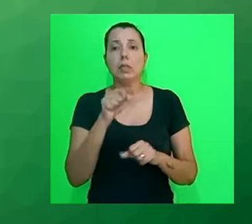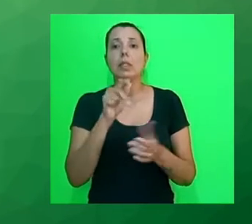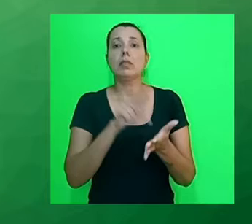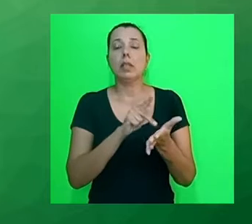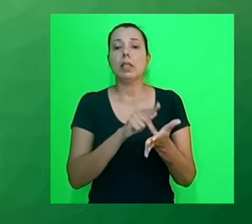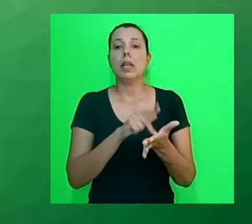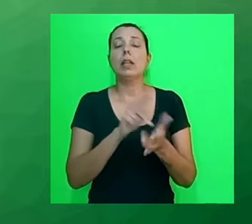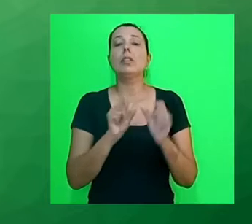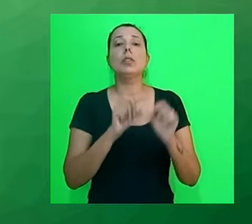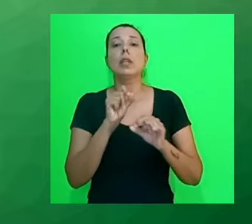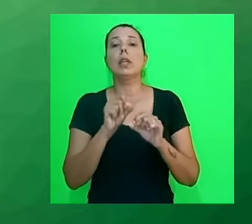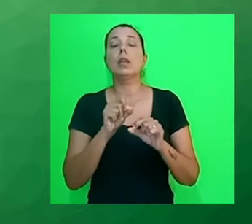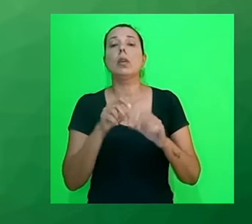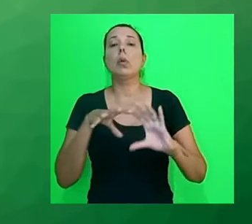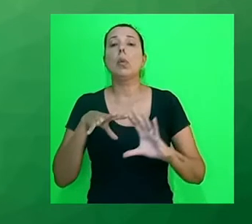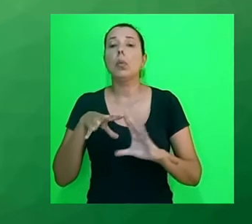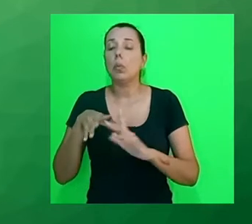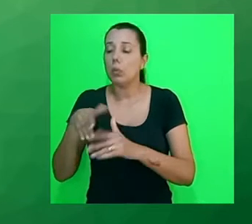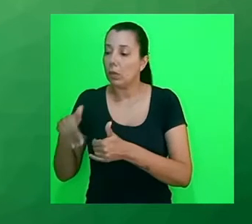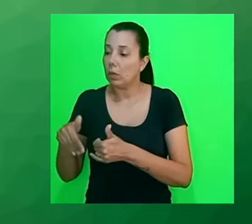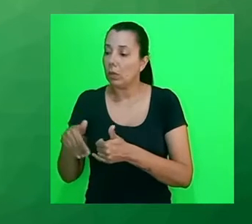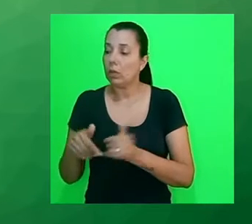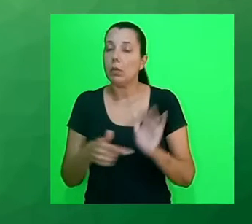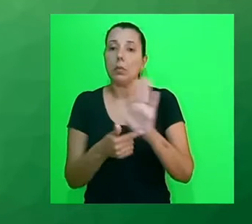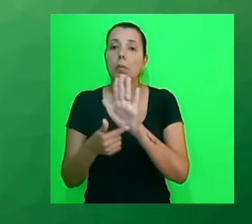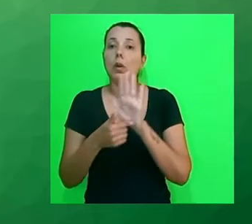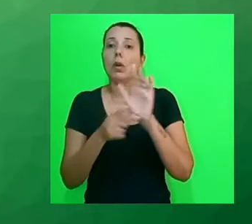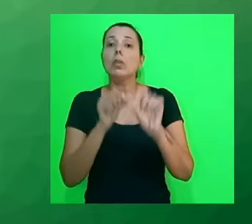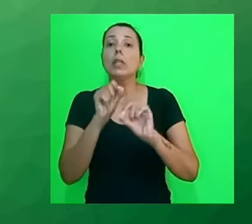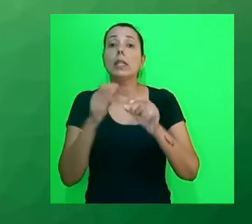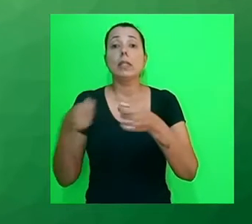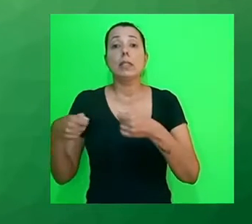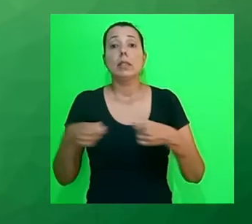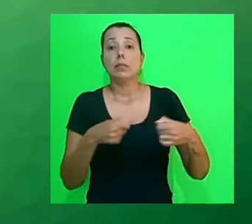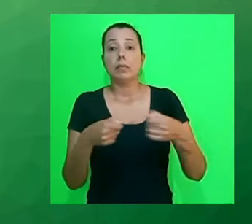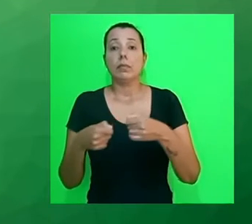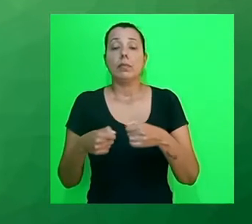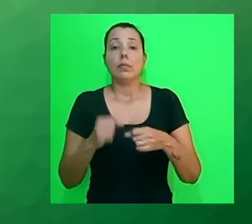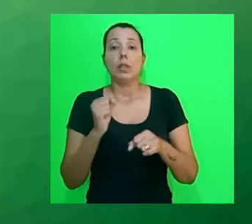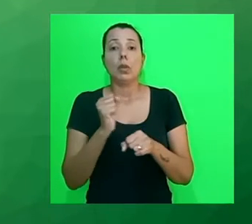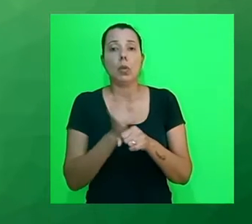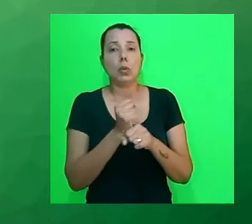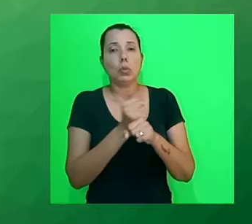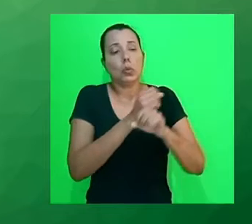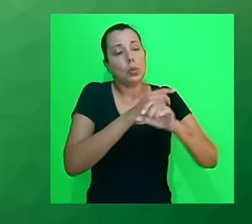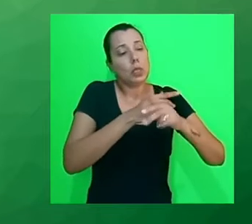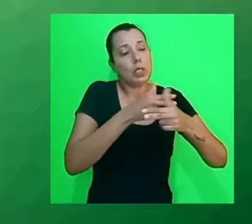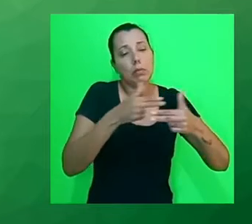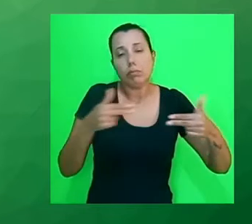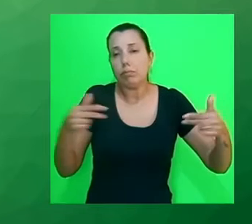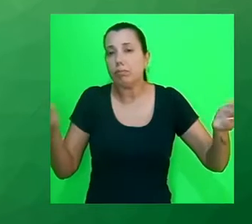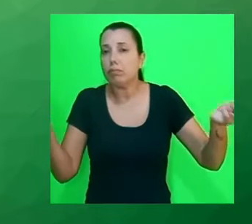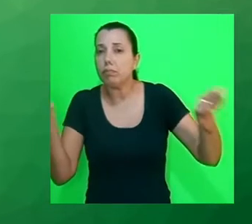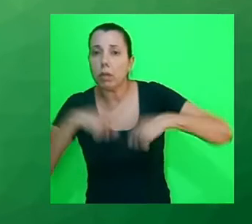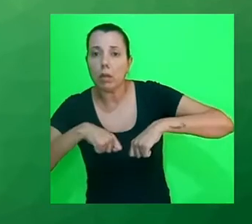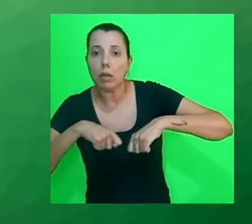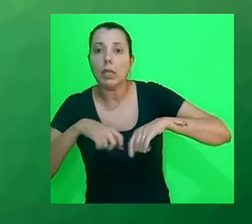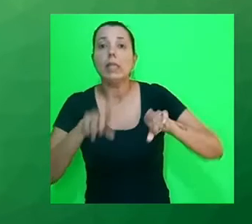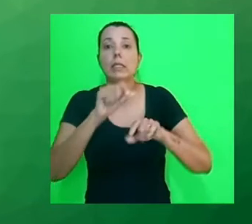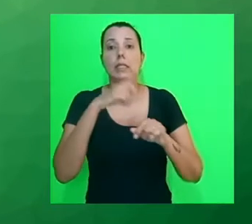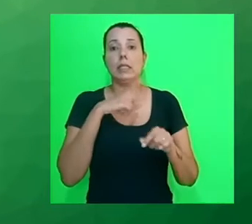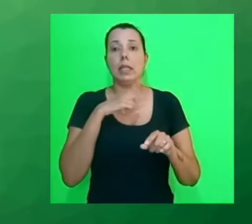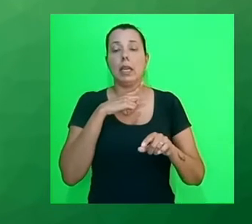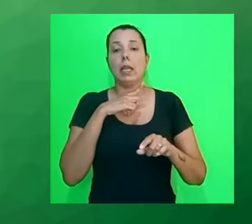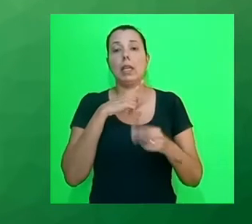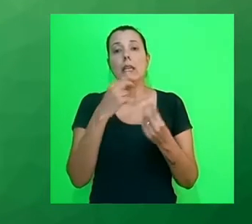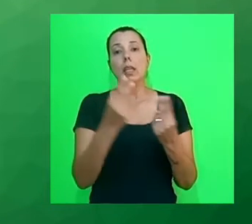diferença biológica não seja utilizado para nos colocar numa relação de menos valor. Ele é possível e eu